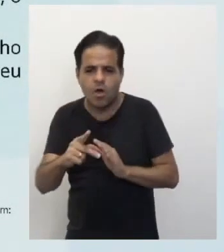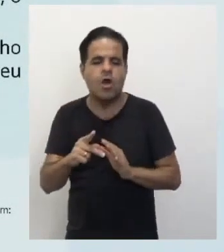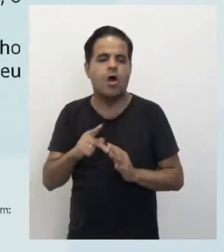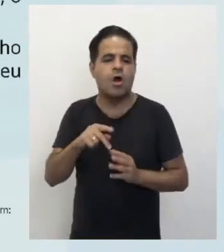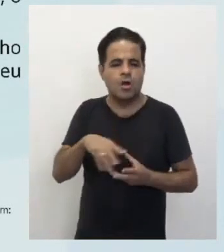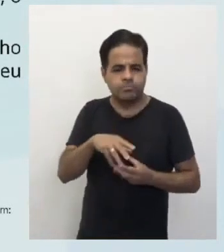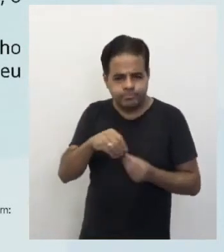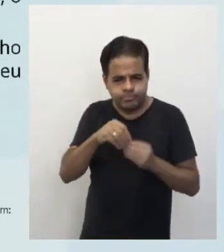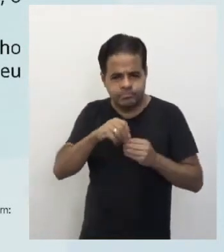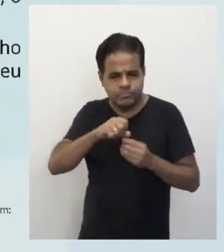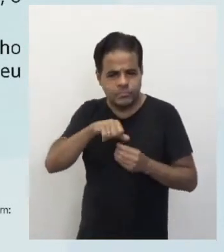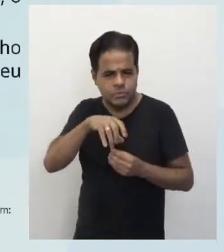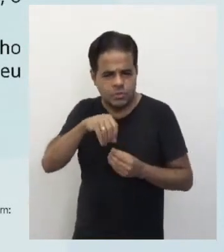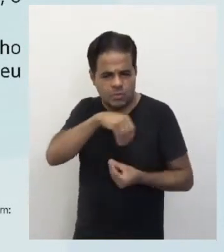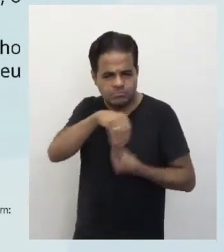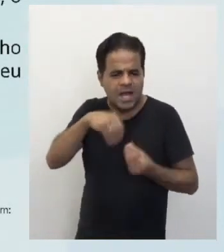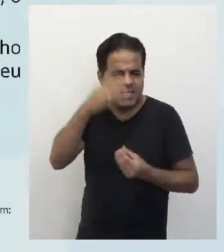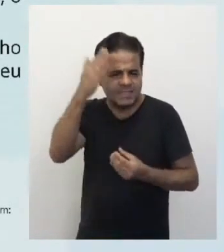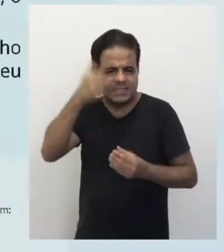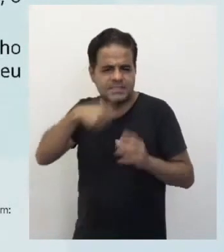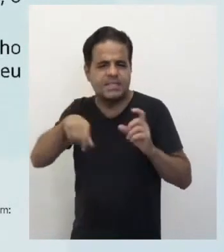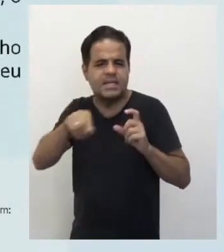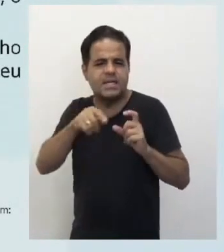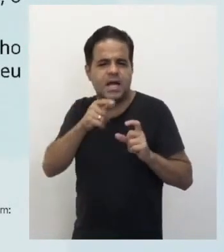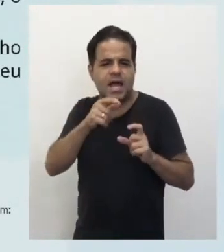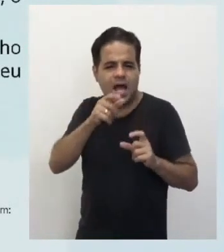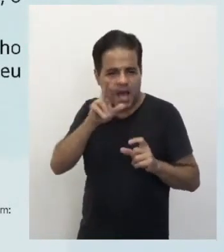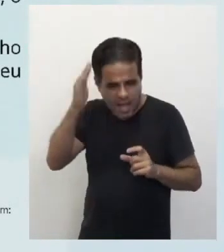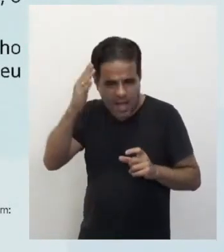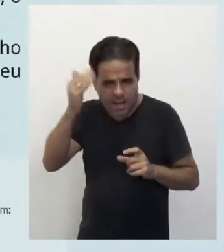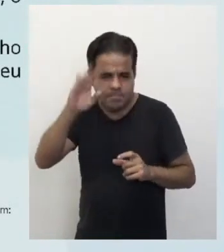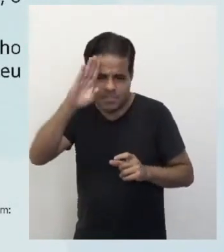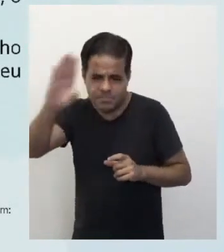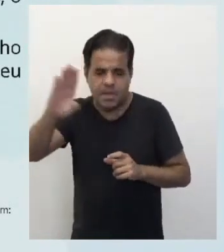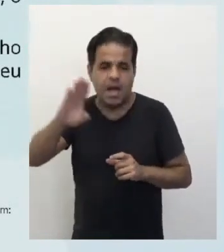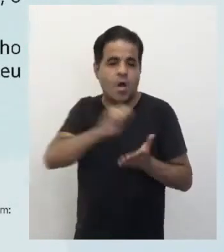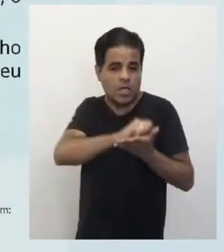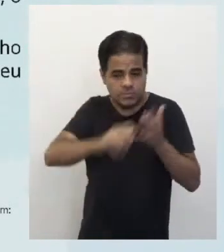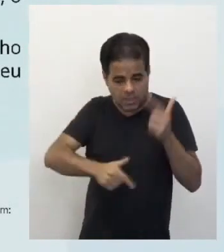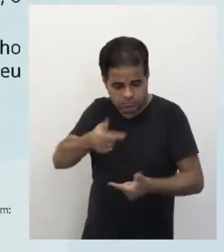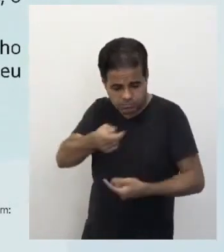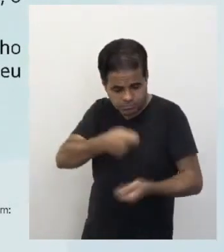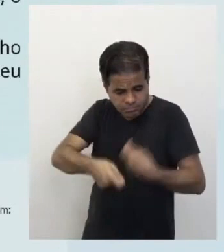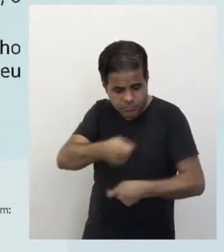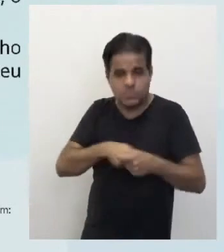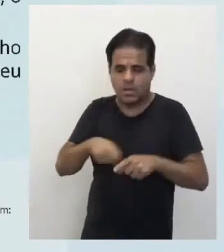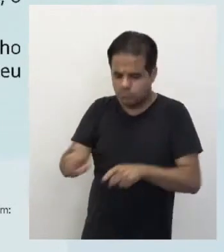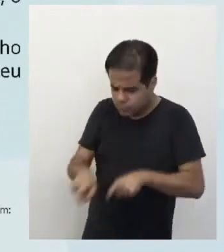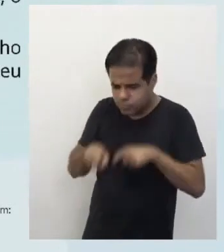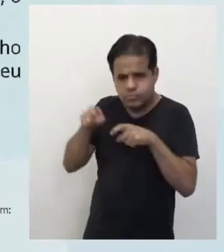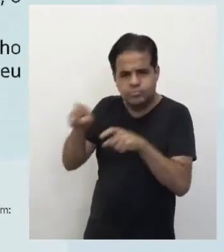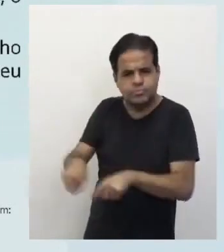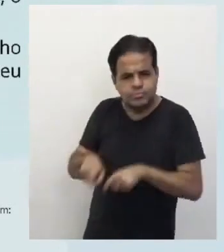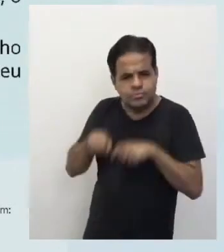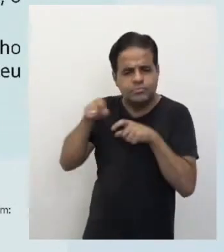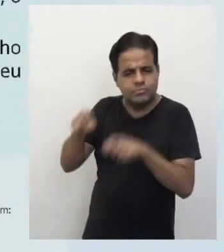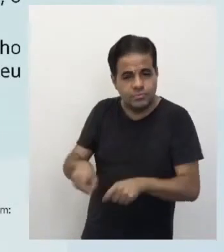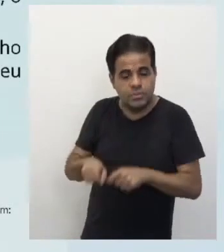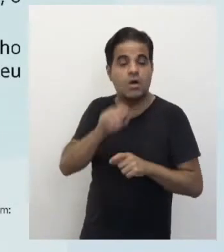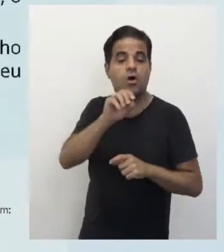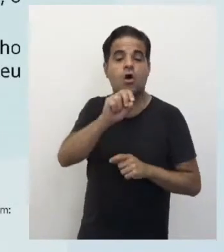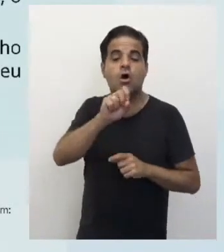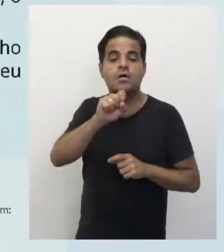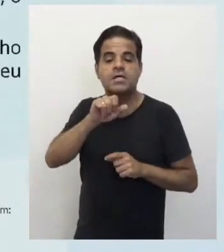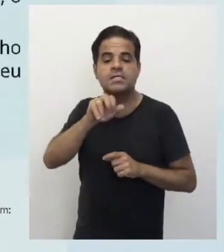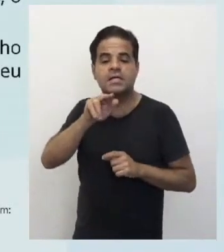do solo. A gente sabe que lá no Egito Antigo, a principal atividade econômica era a agricultura, né? E o